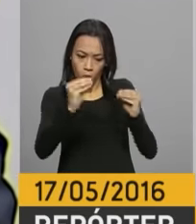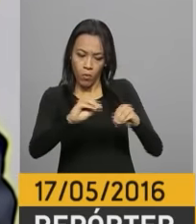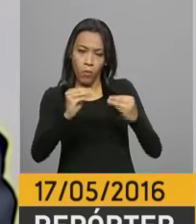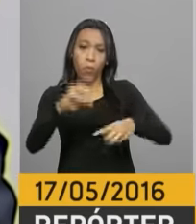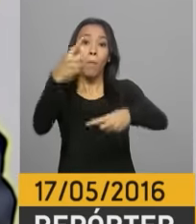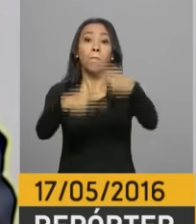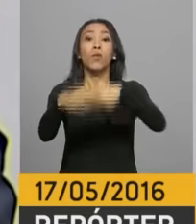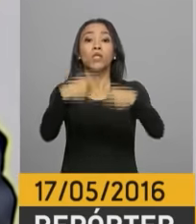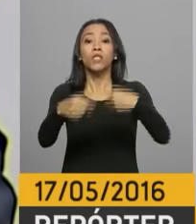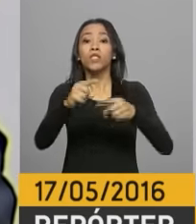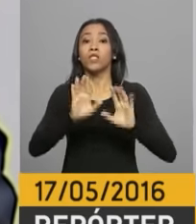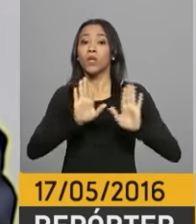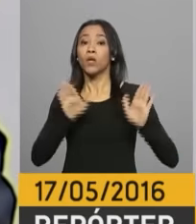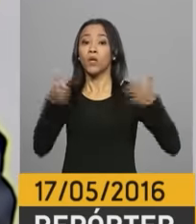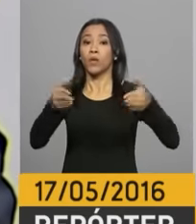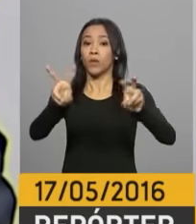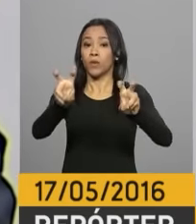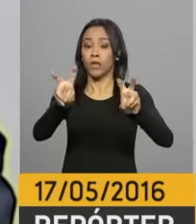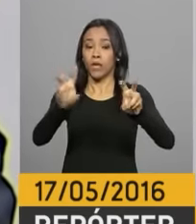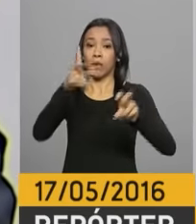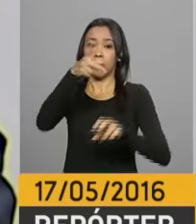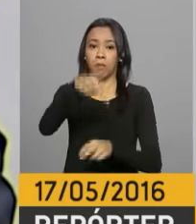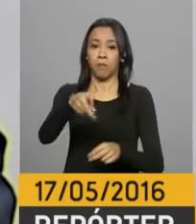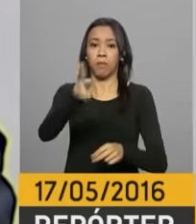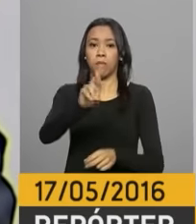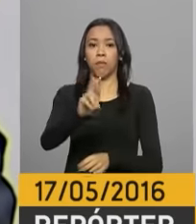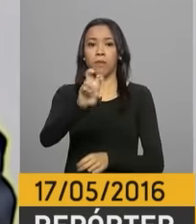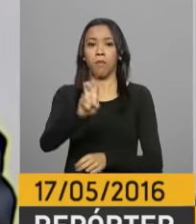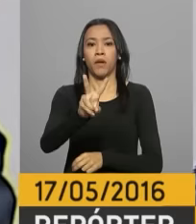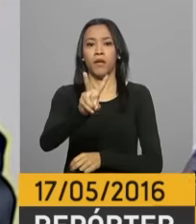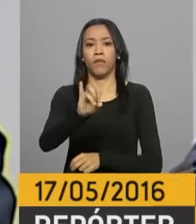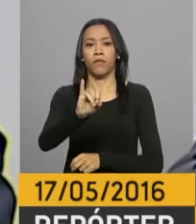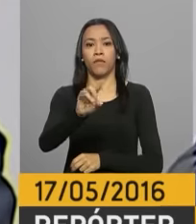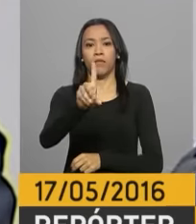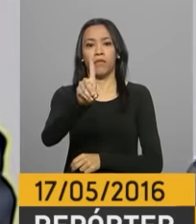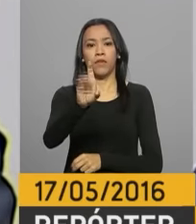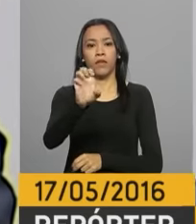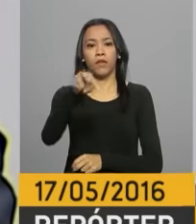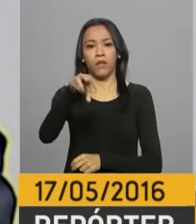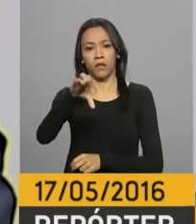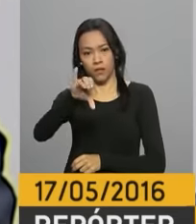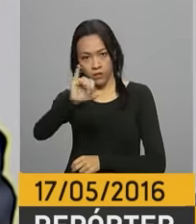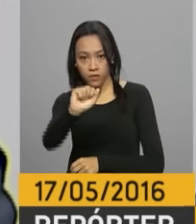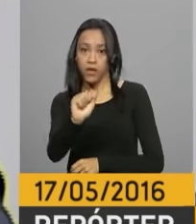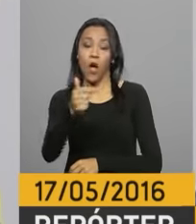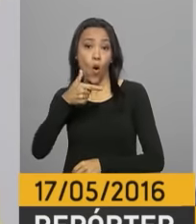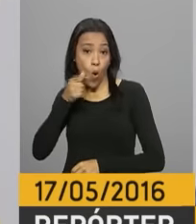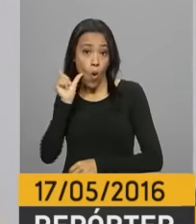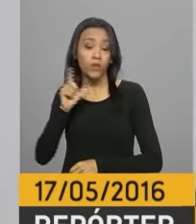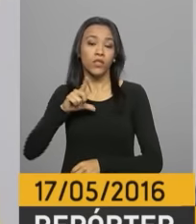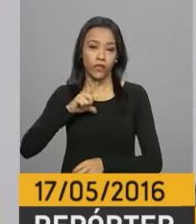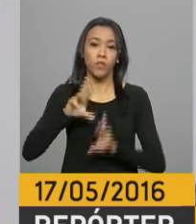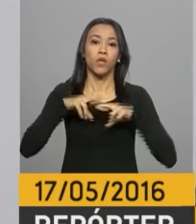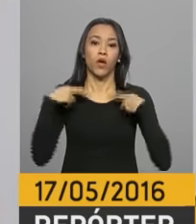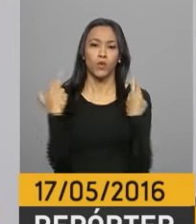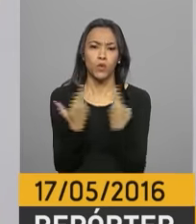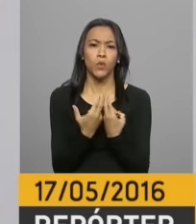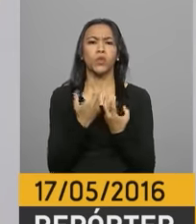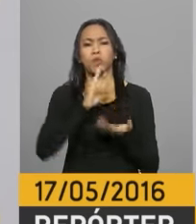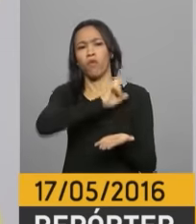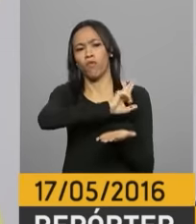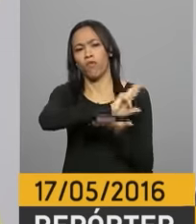previdência no Brasil. Ontem fizemos uma reunião com centrais